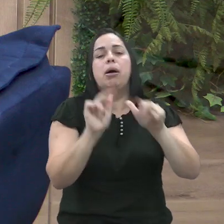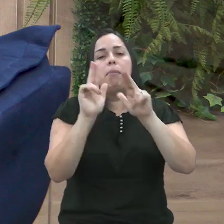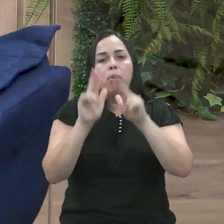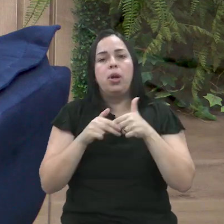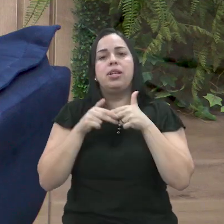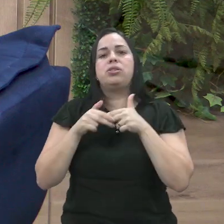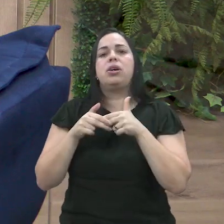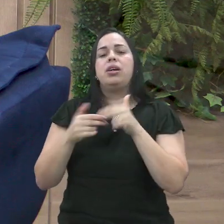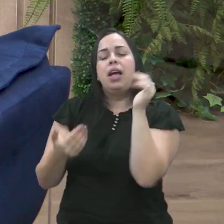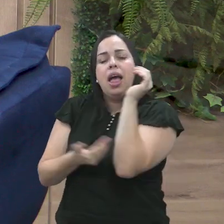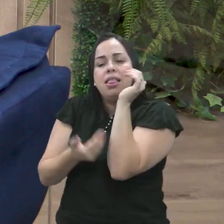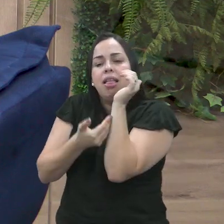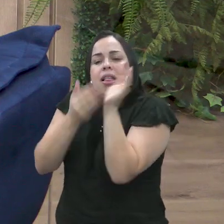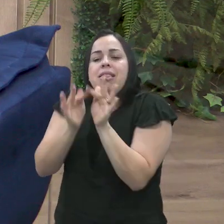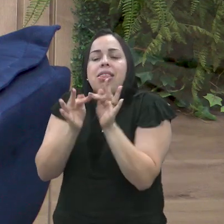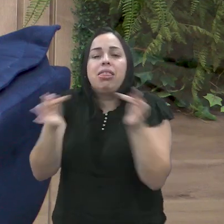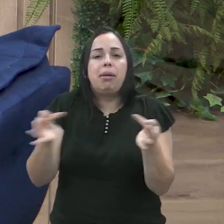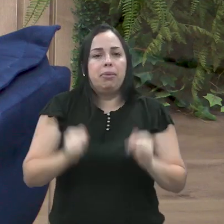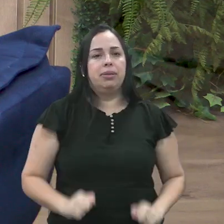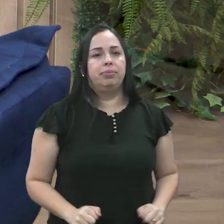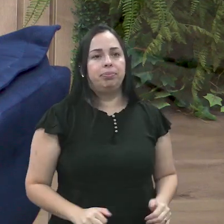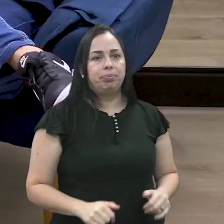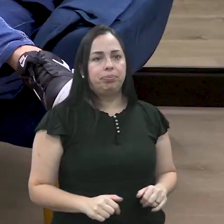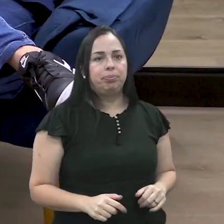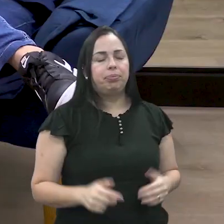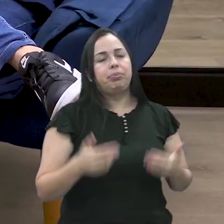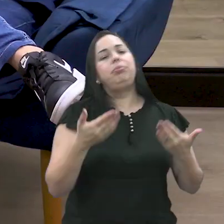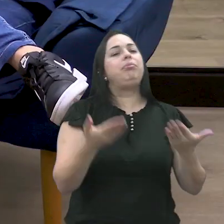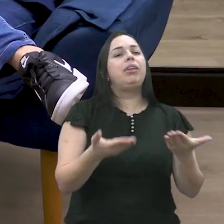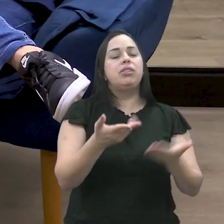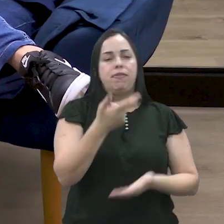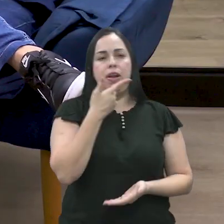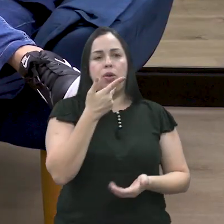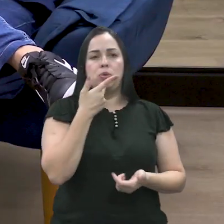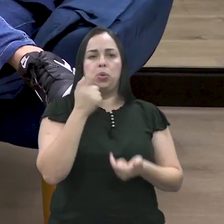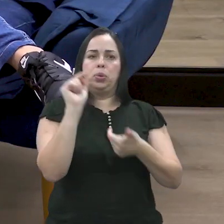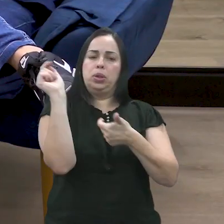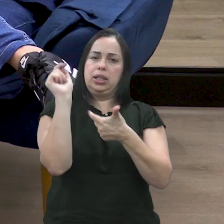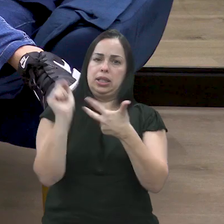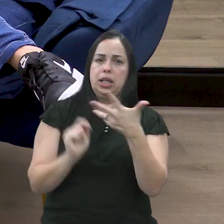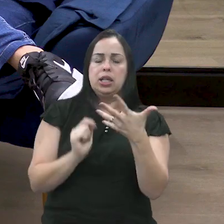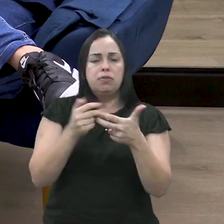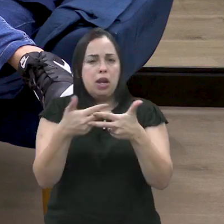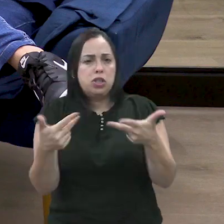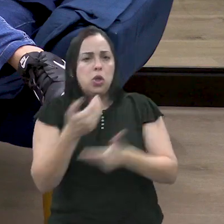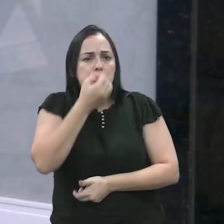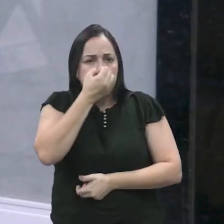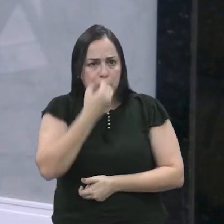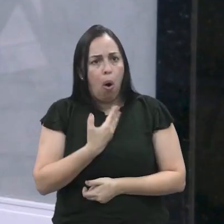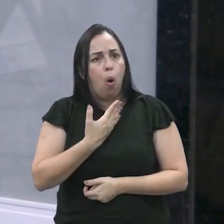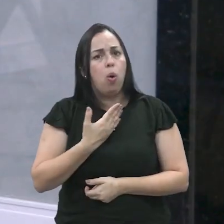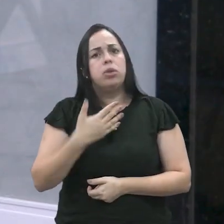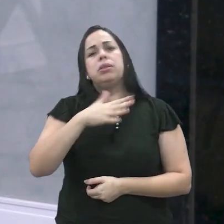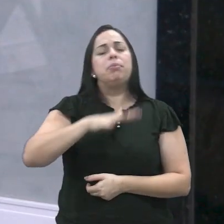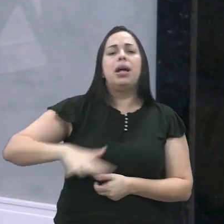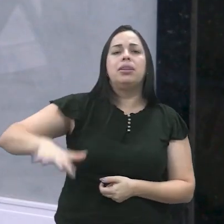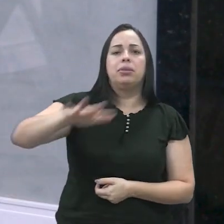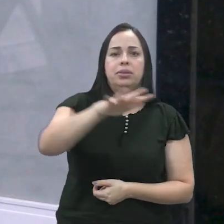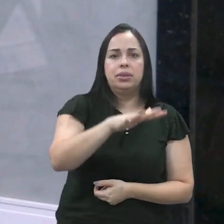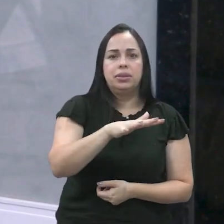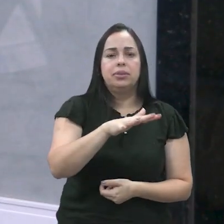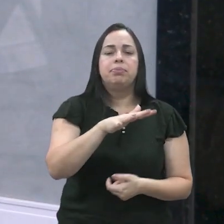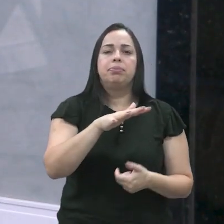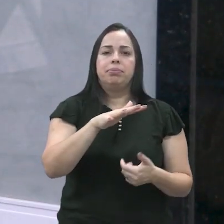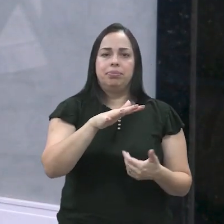fazendo desburocratização e melhorando o ambiente de negócio. Você falou dos benefícios para a população, de forma geral,